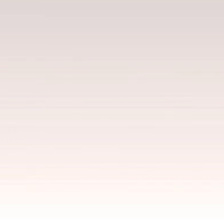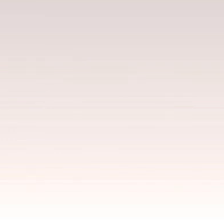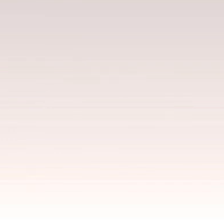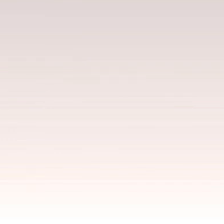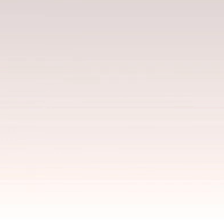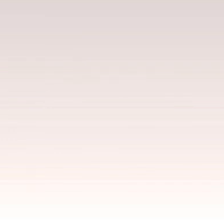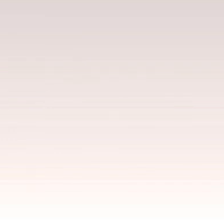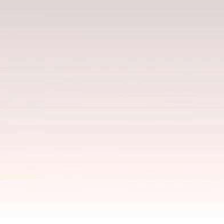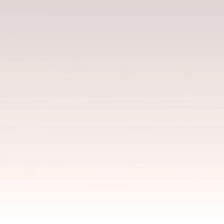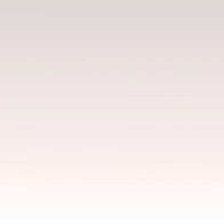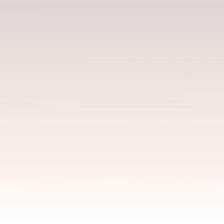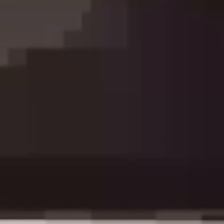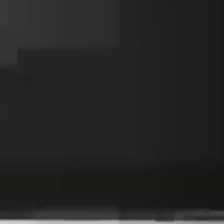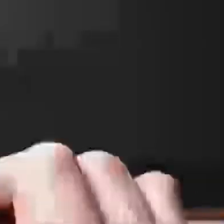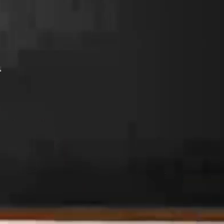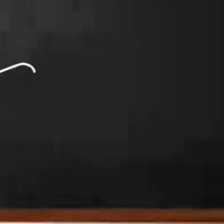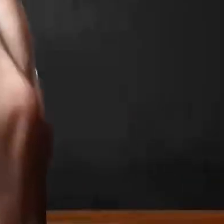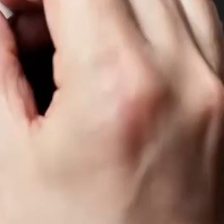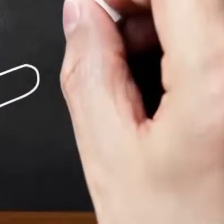E aí